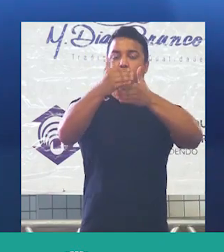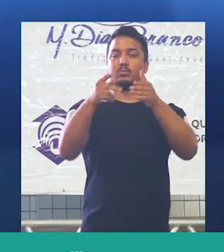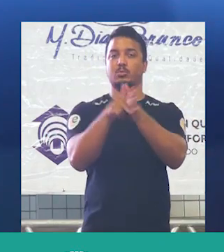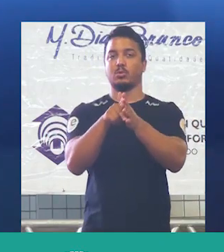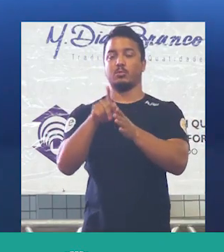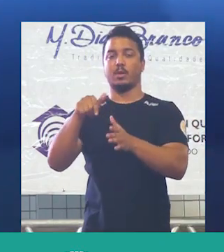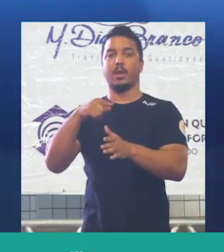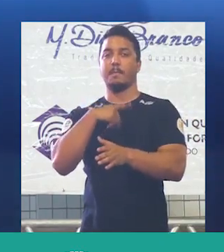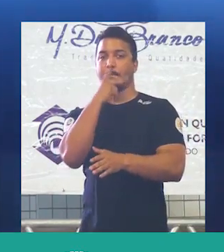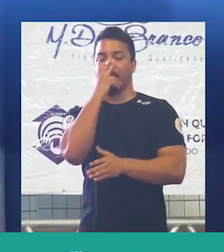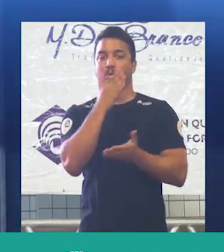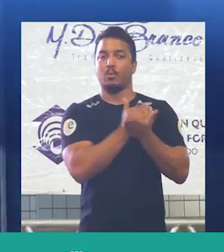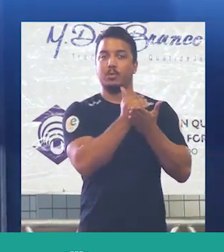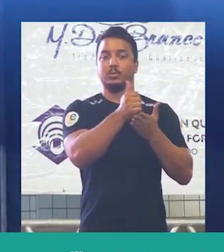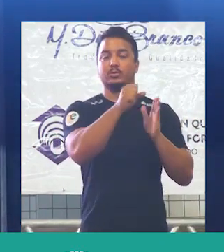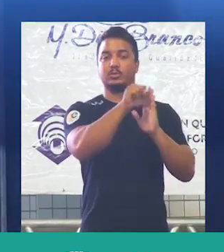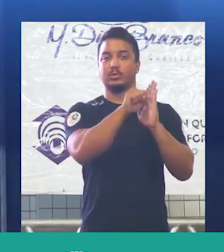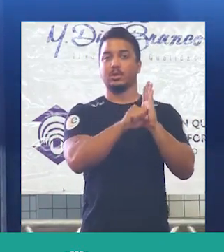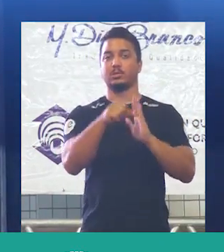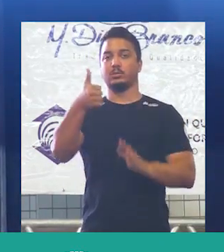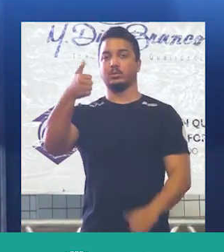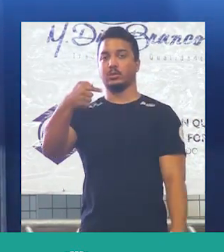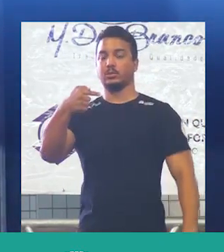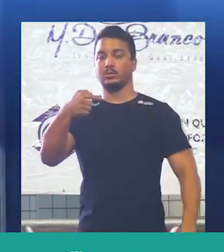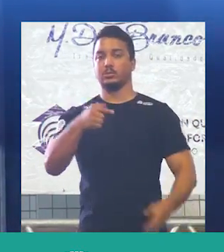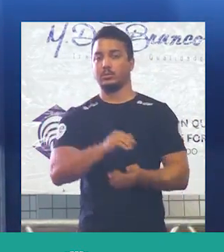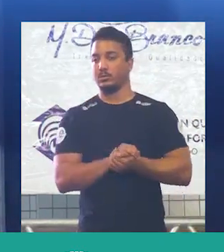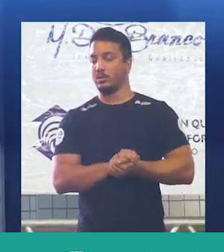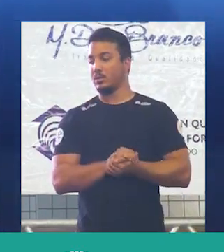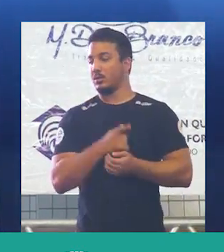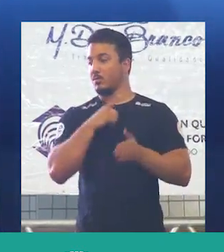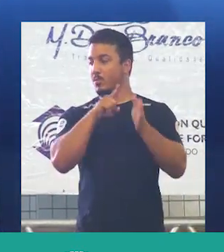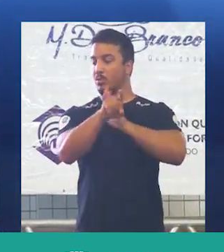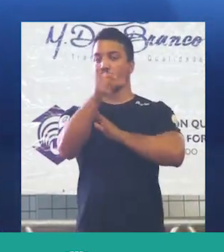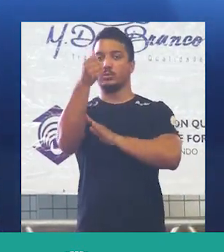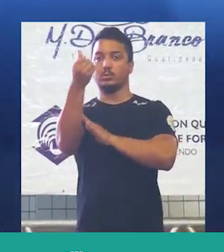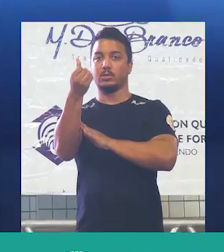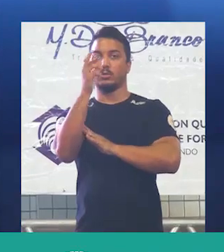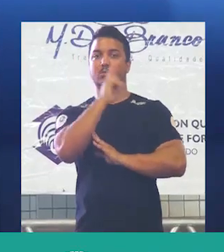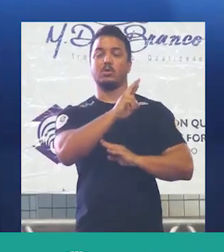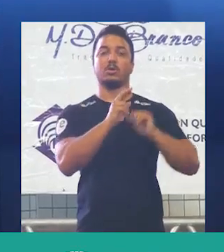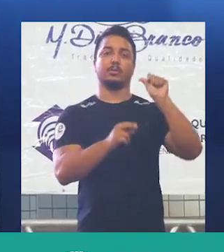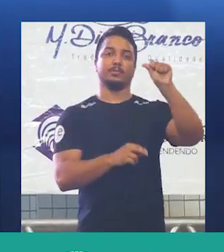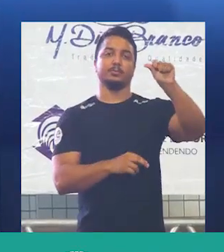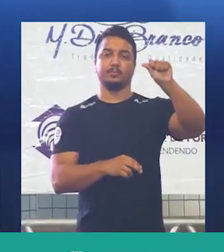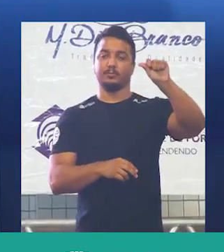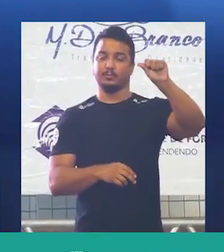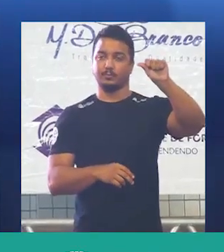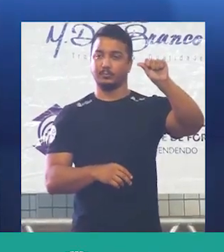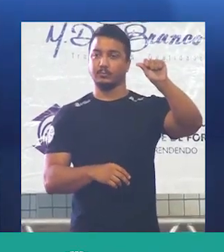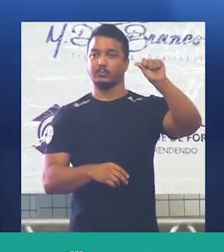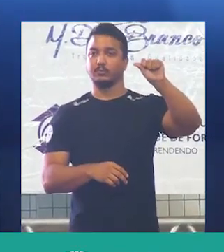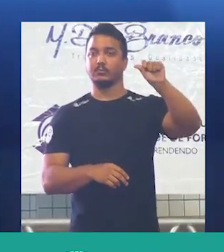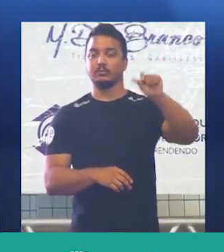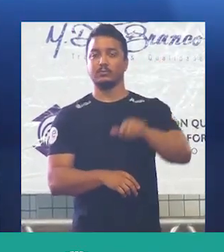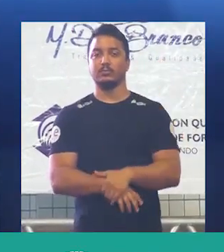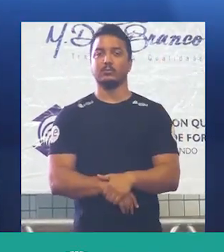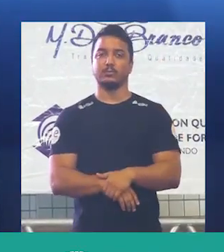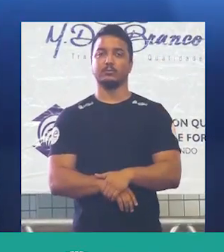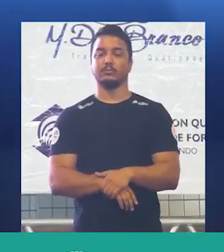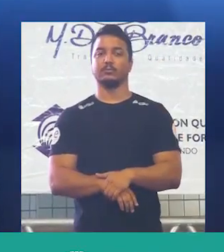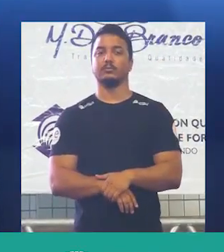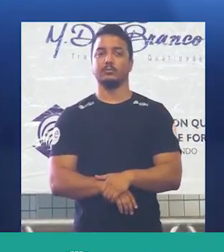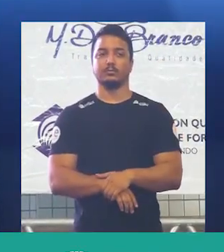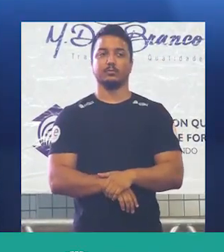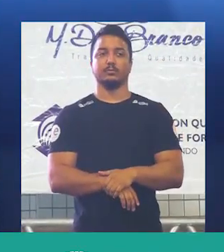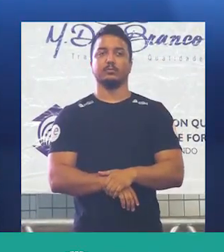havia se iniciado no início do século XVII. Então, a nossa sexta questão é a letra A, de amor.